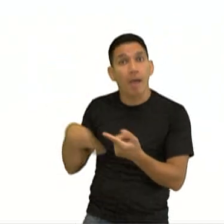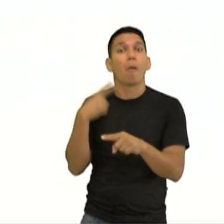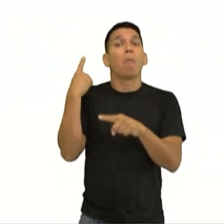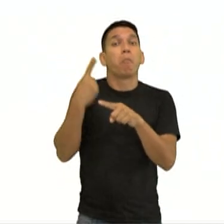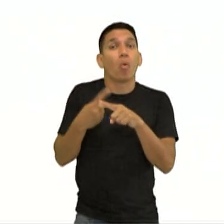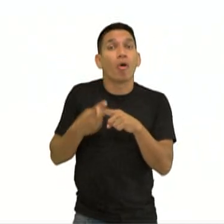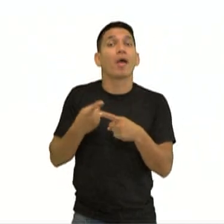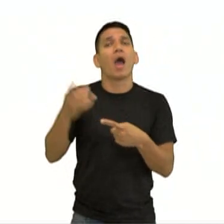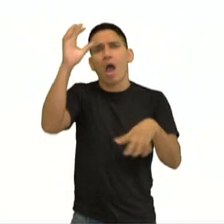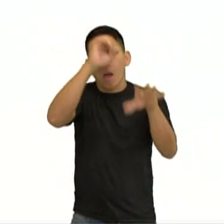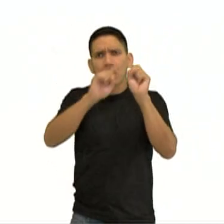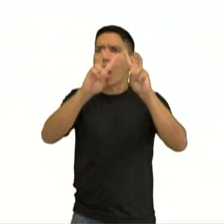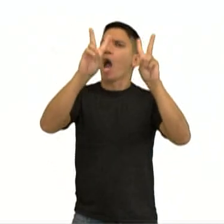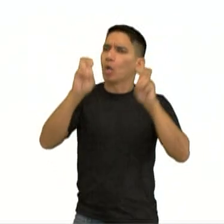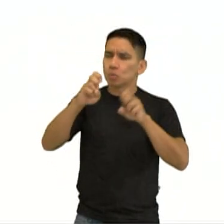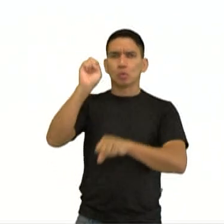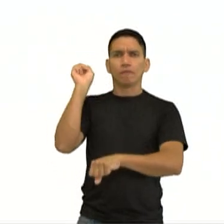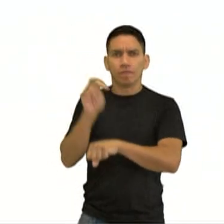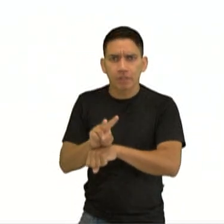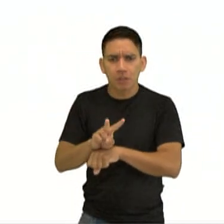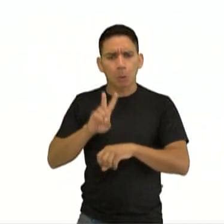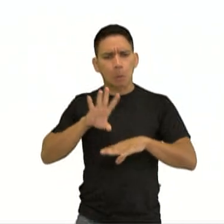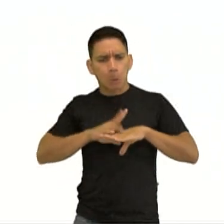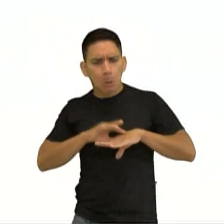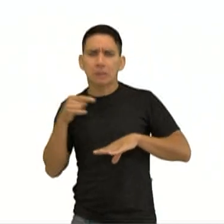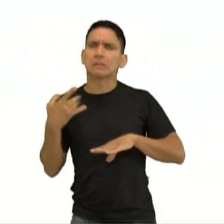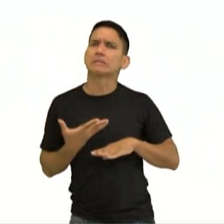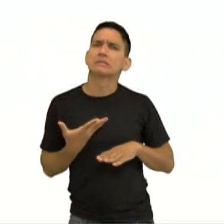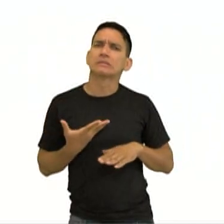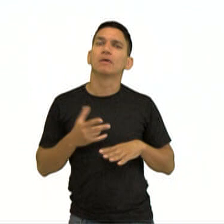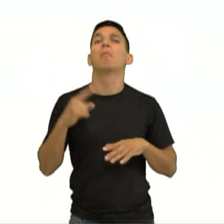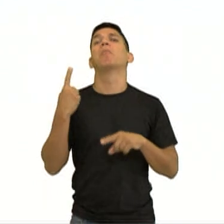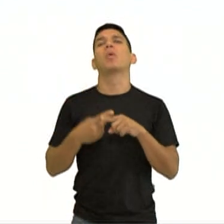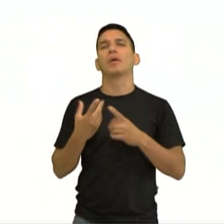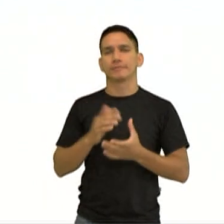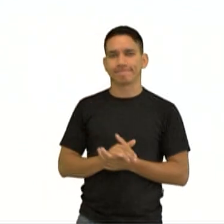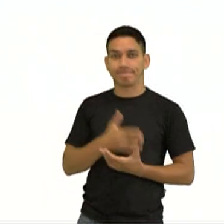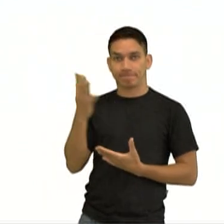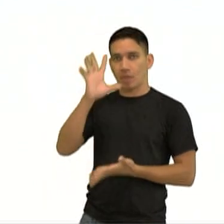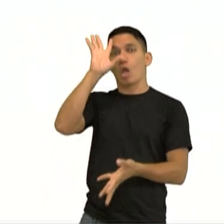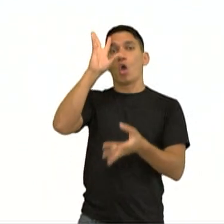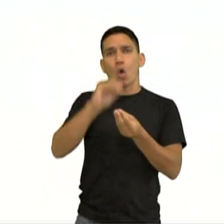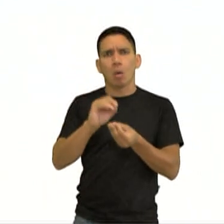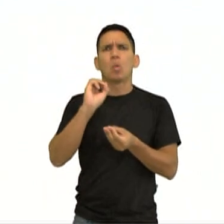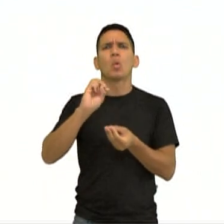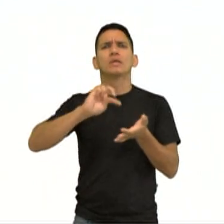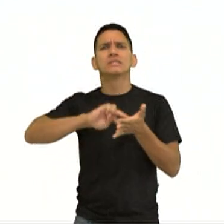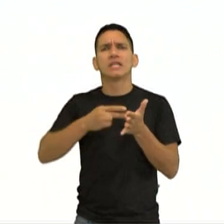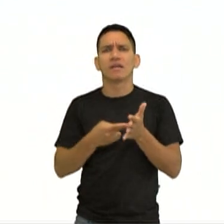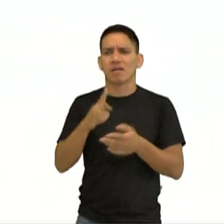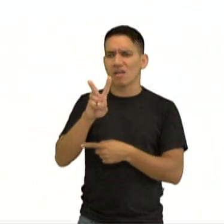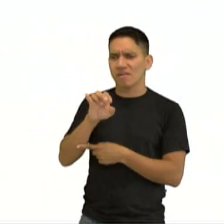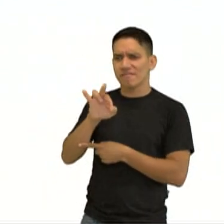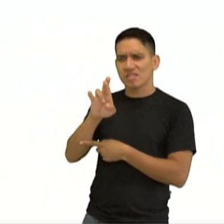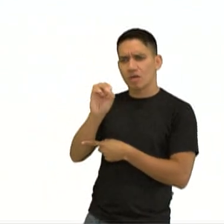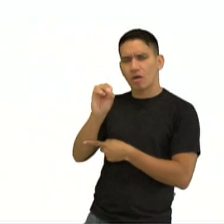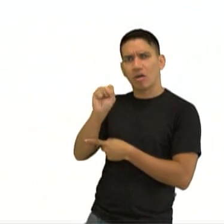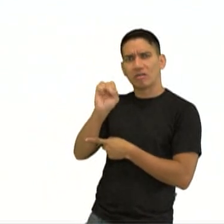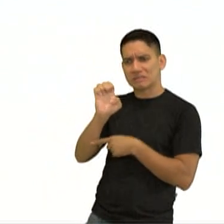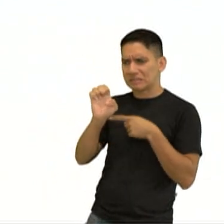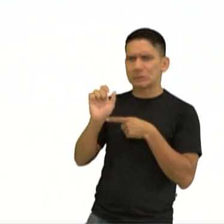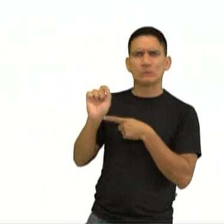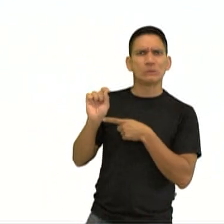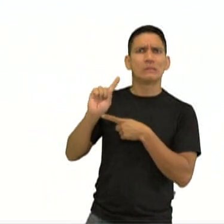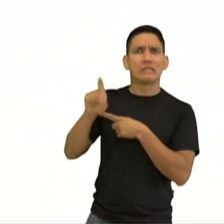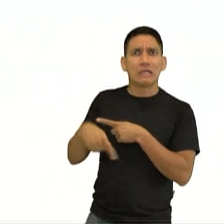porquê aprender essas informações, esses conceitos. Então, compreender o que é uma virose, ou seja, aquela